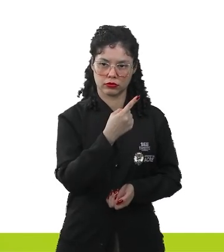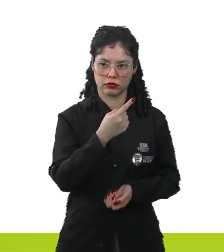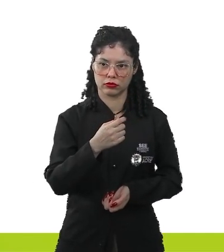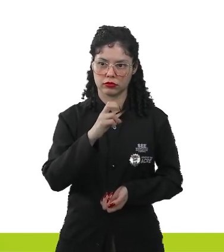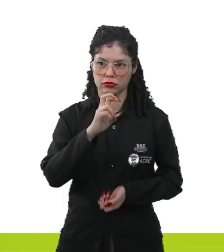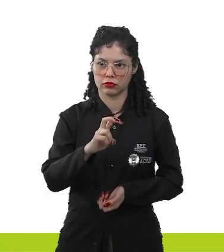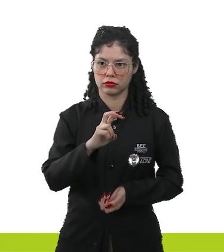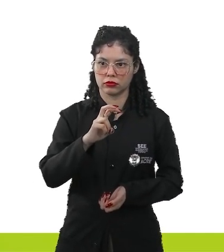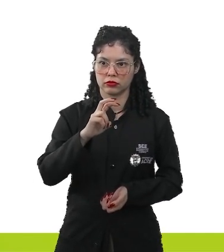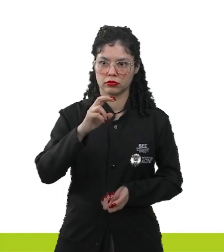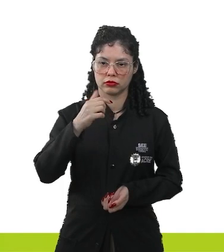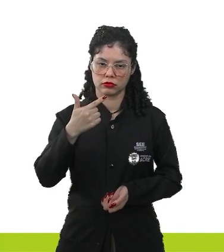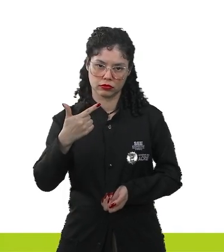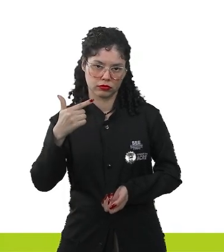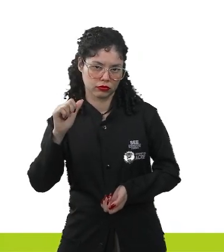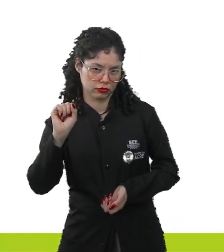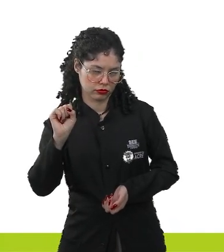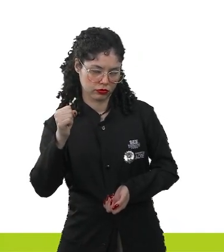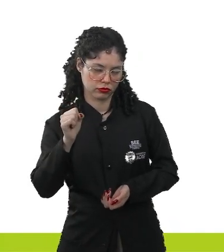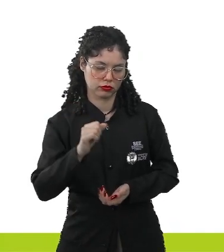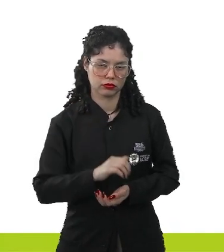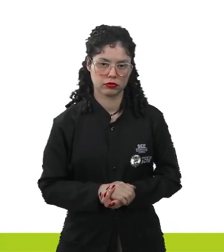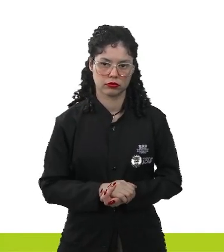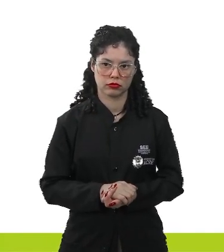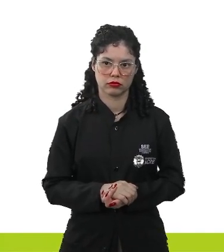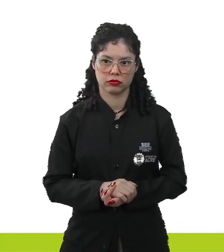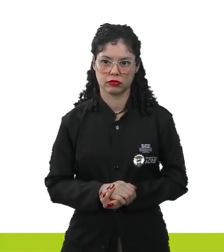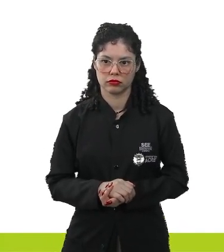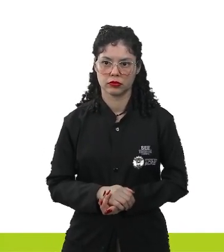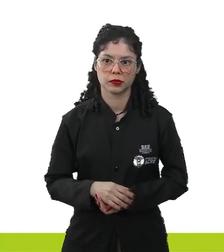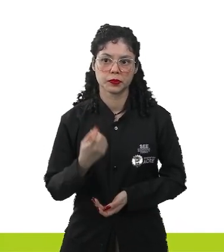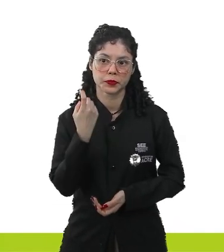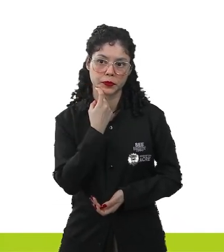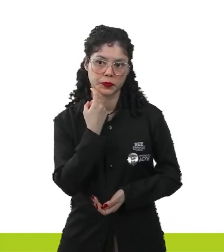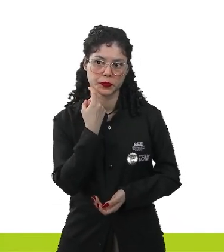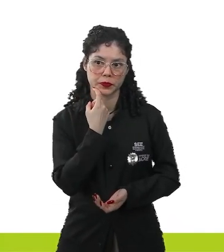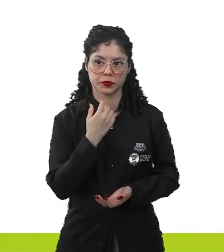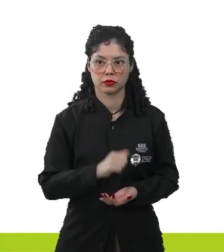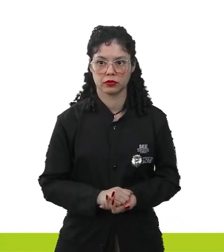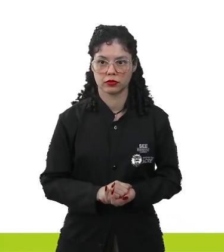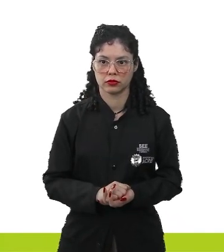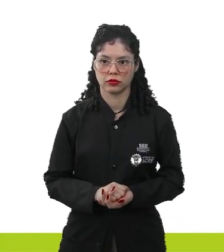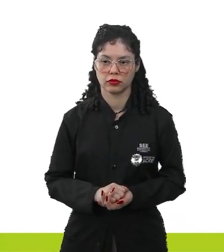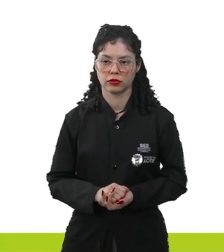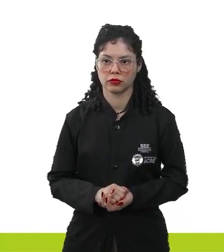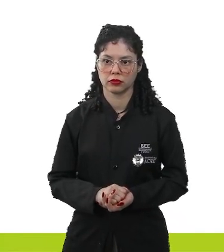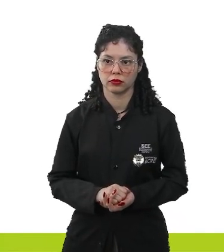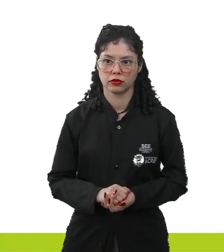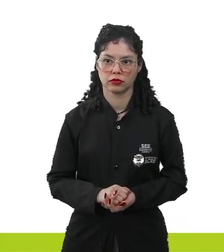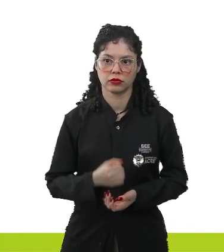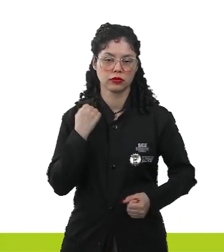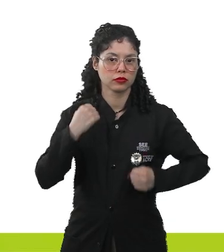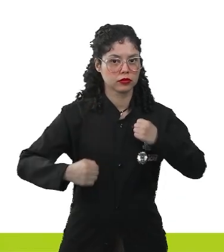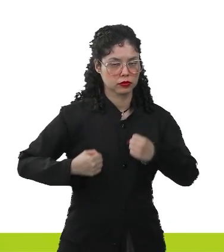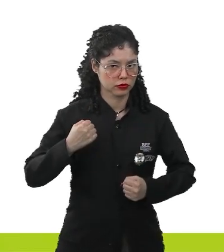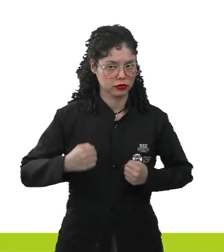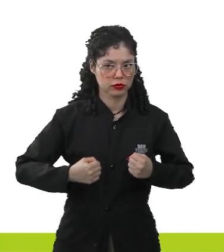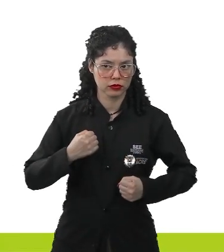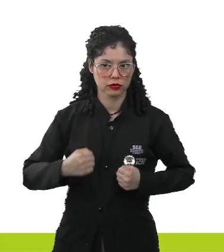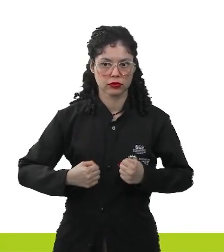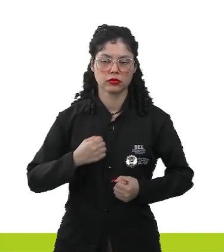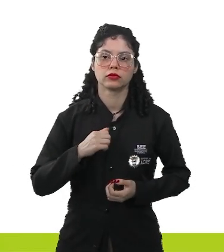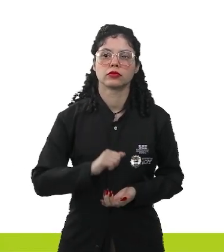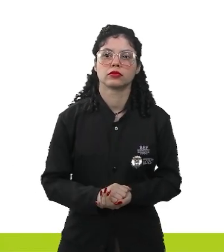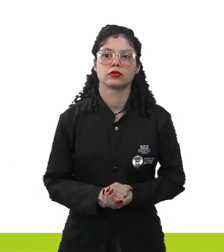1.528. Fazer de forma direta. E na sexta-feira, Na sexta-feira, ele não